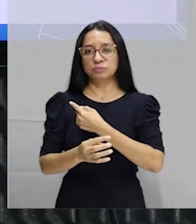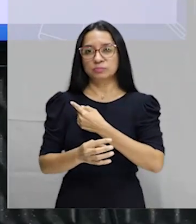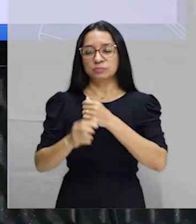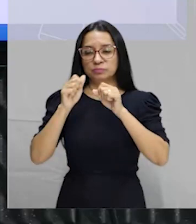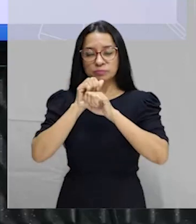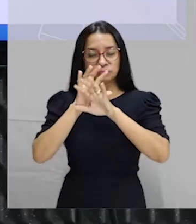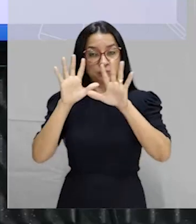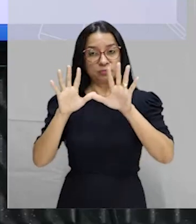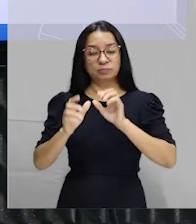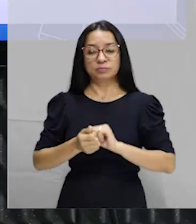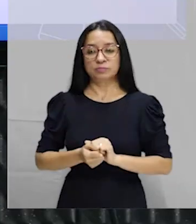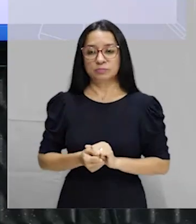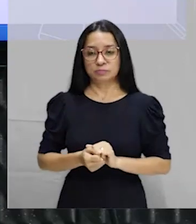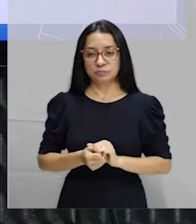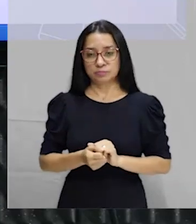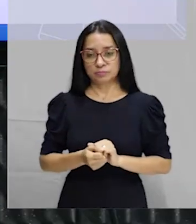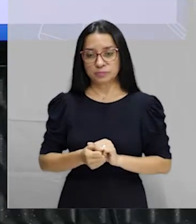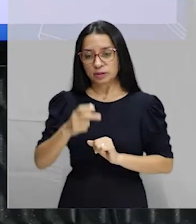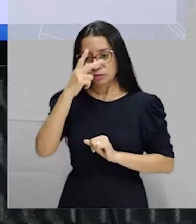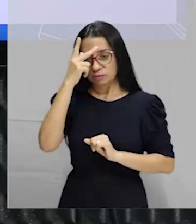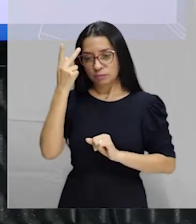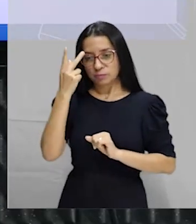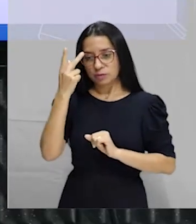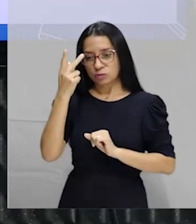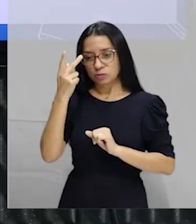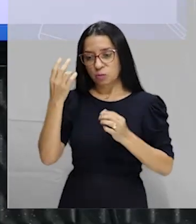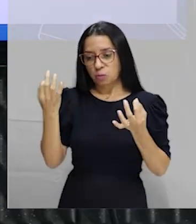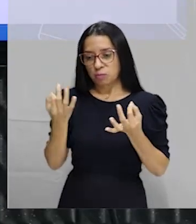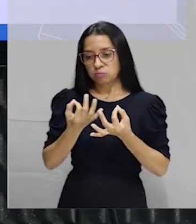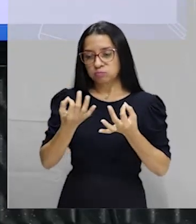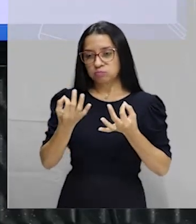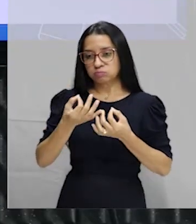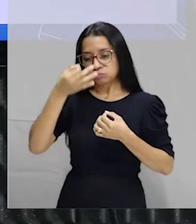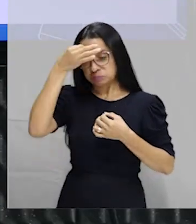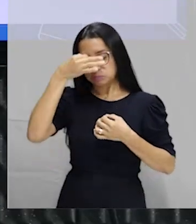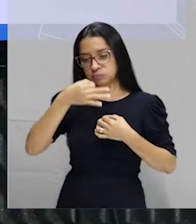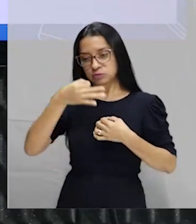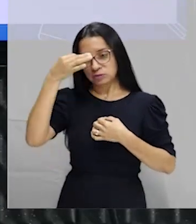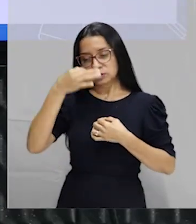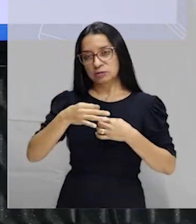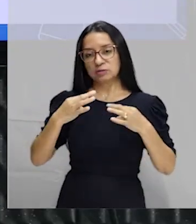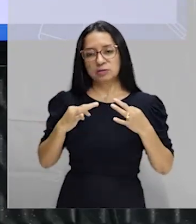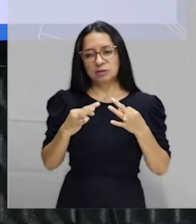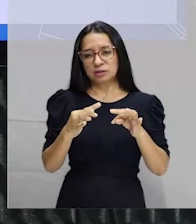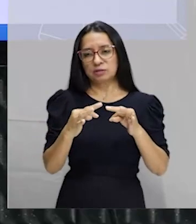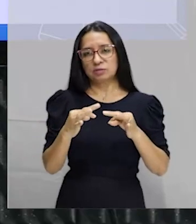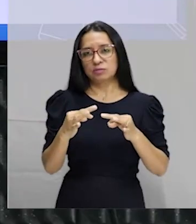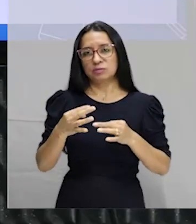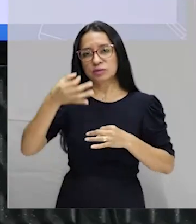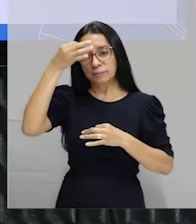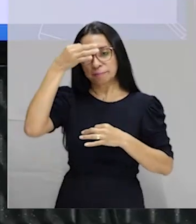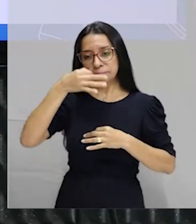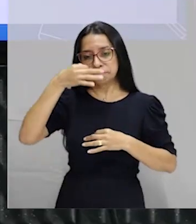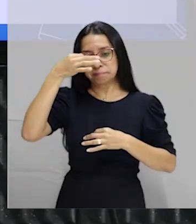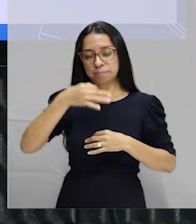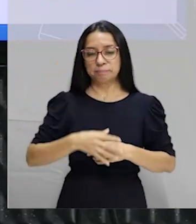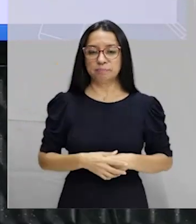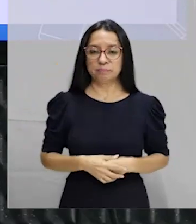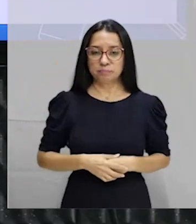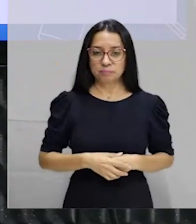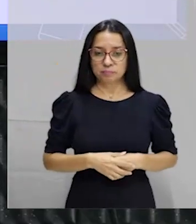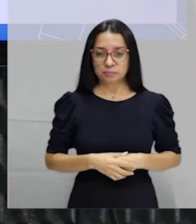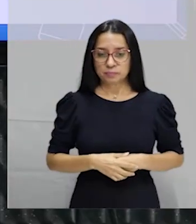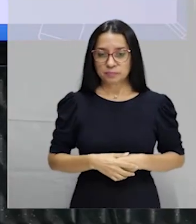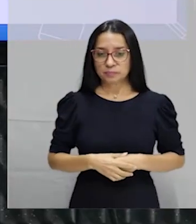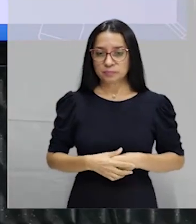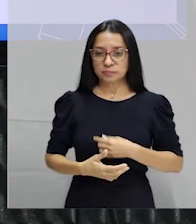muito claro aí, pessoa altamente qualificada, mão de obra qualificada, tecnologia de ponta. E ele te pergunta, né, essa concentração